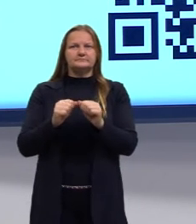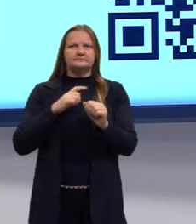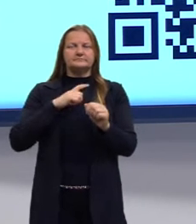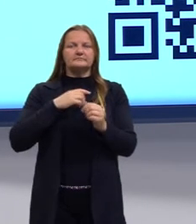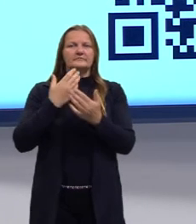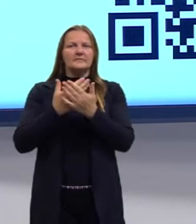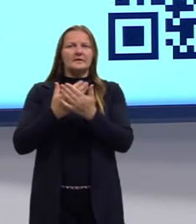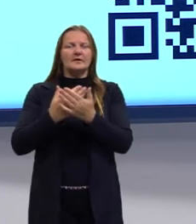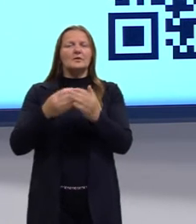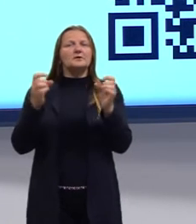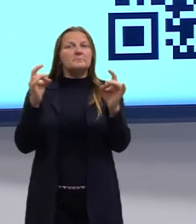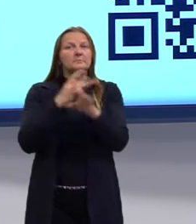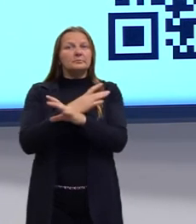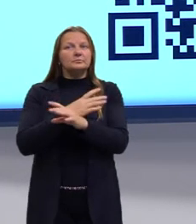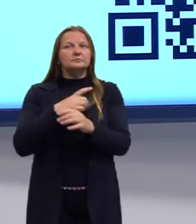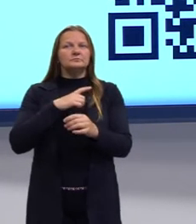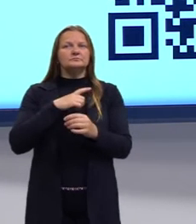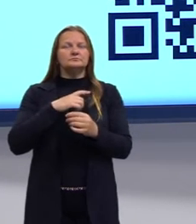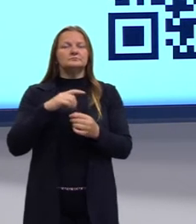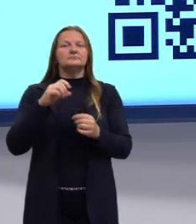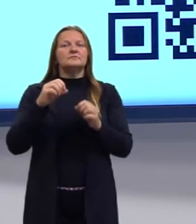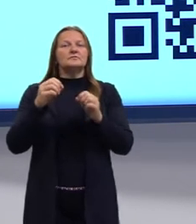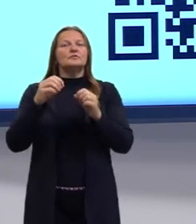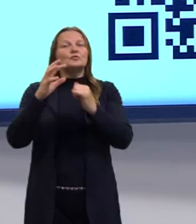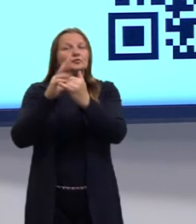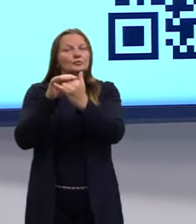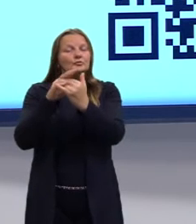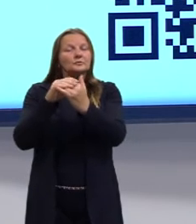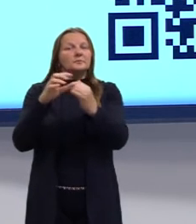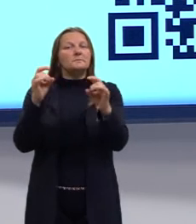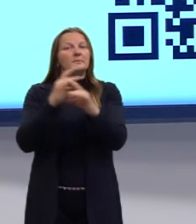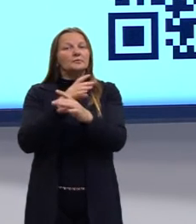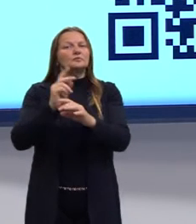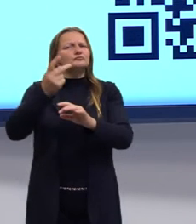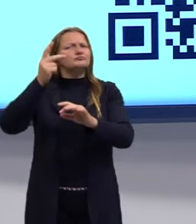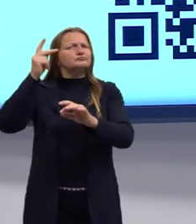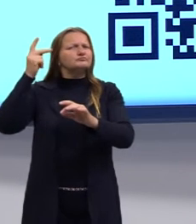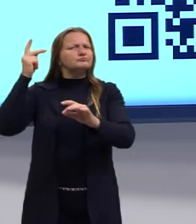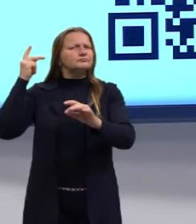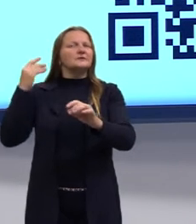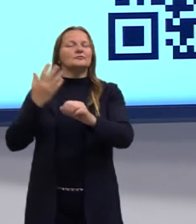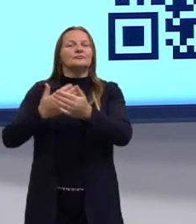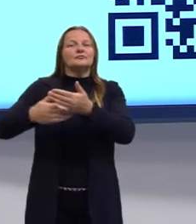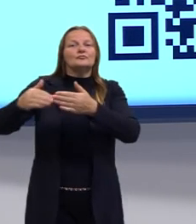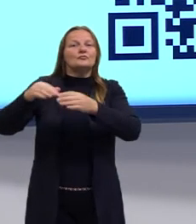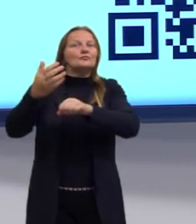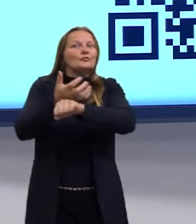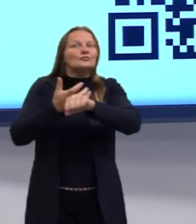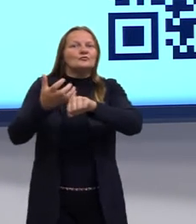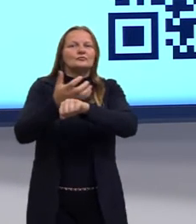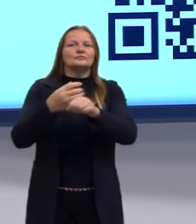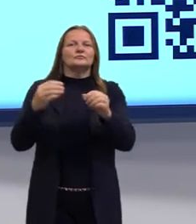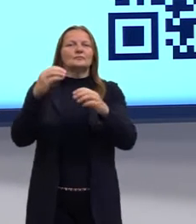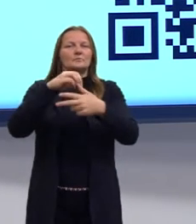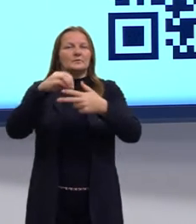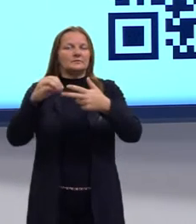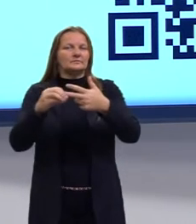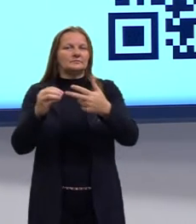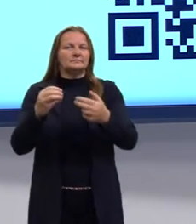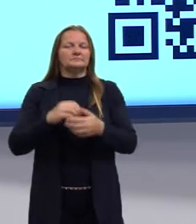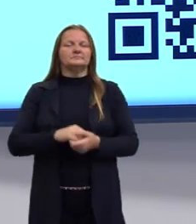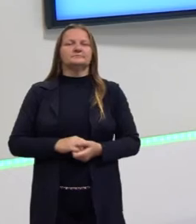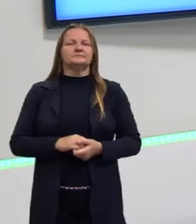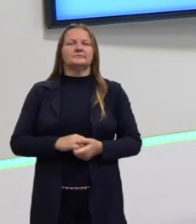aulas que foram transmitidas e estão lá no YouTube aulas de todos os componentes do prenem Então hoje